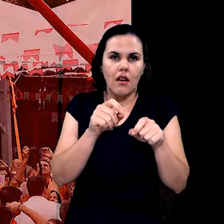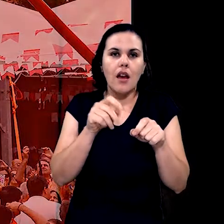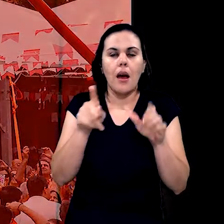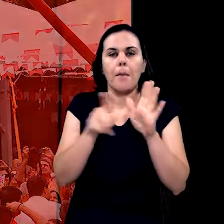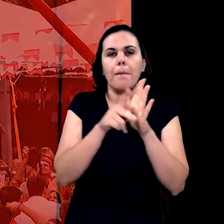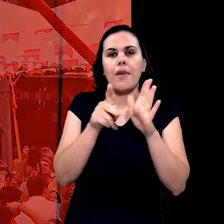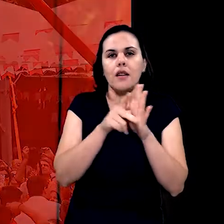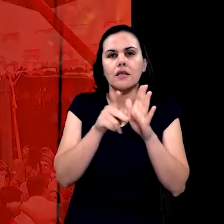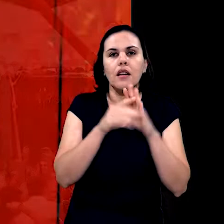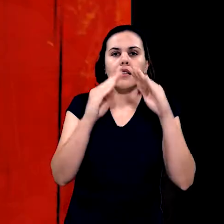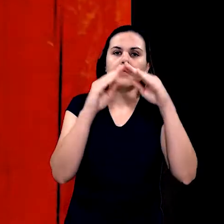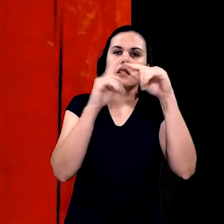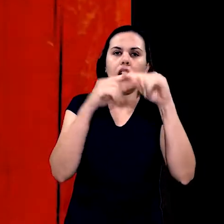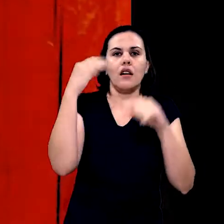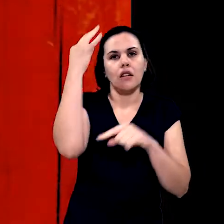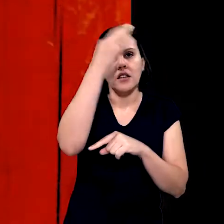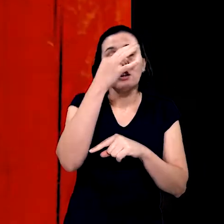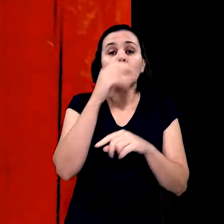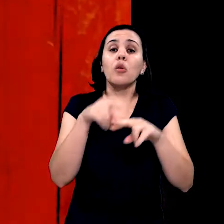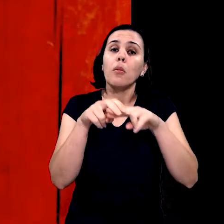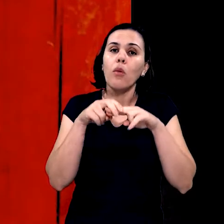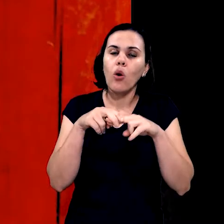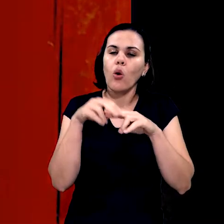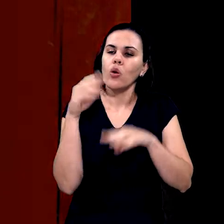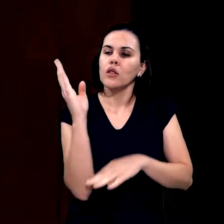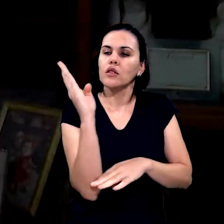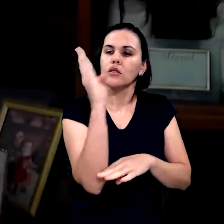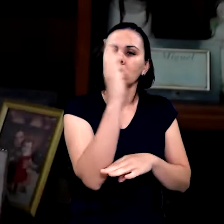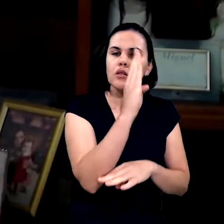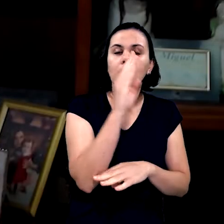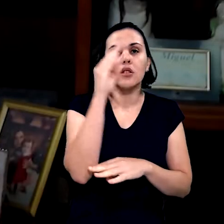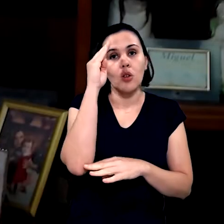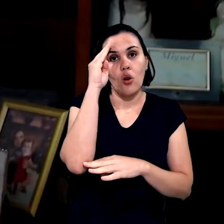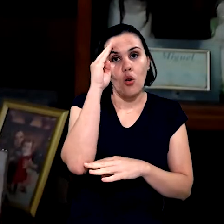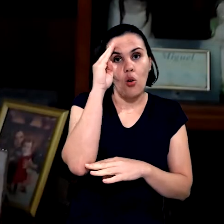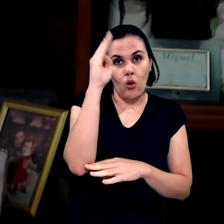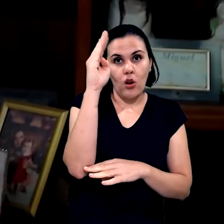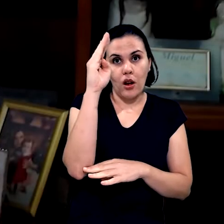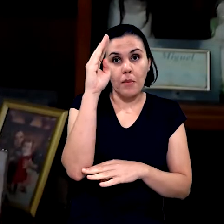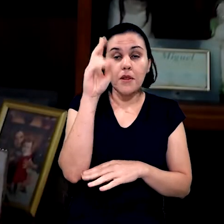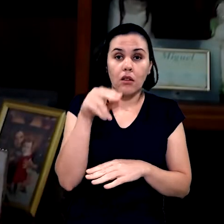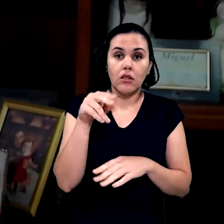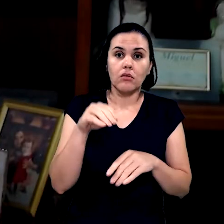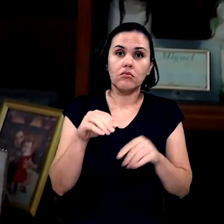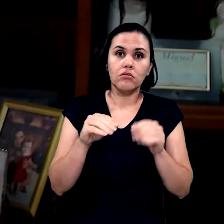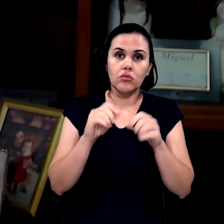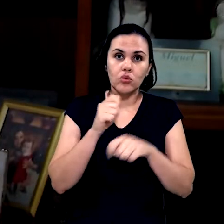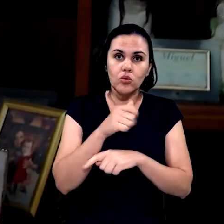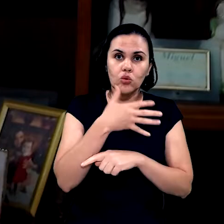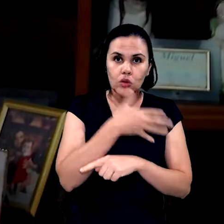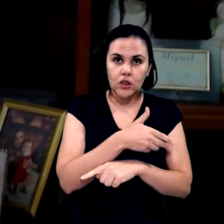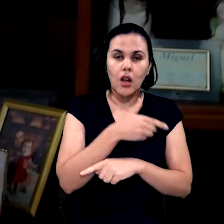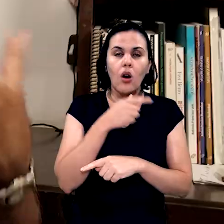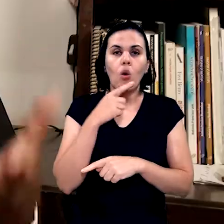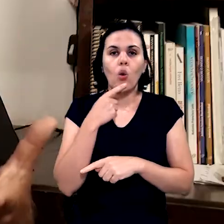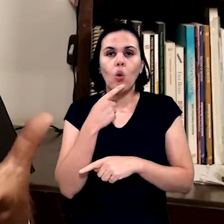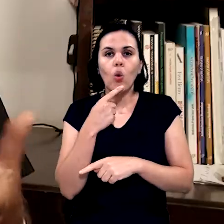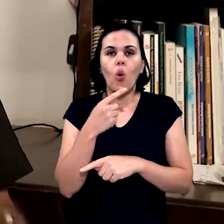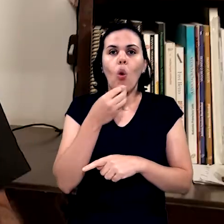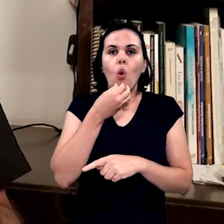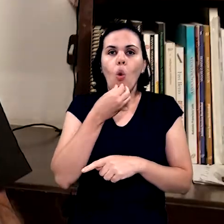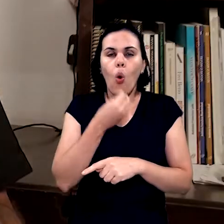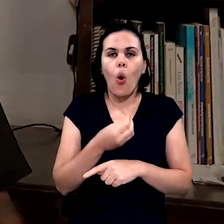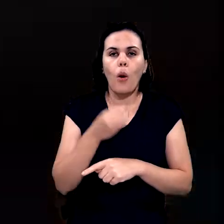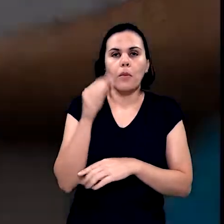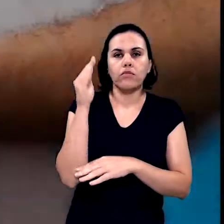naquele momento era o Espírito Santo. Por isso, a erguida do mastro, com o capitão do mastro, que seria o capitão da guarda, né, da rainha. Mas o